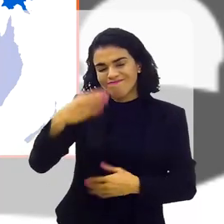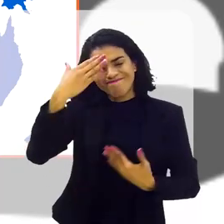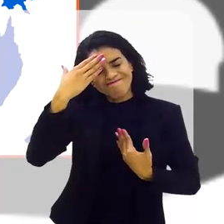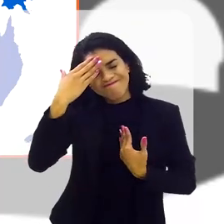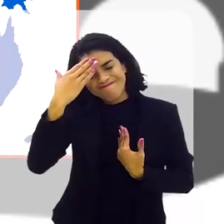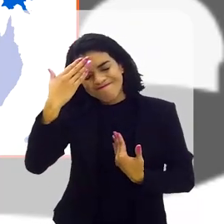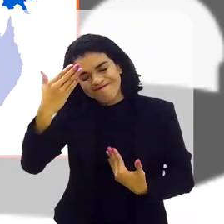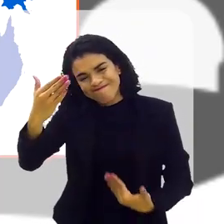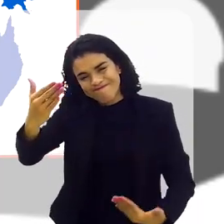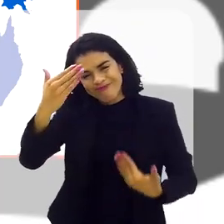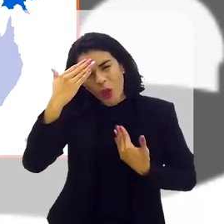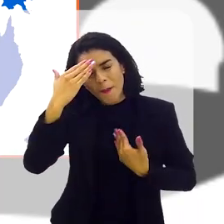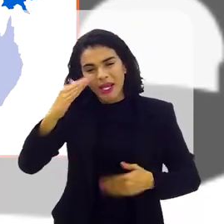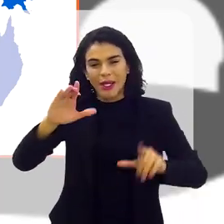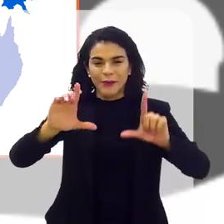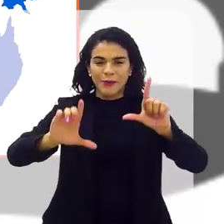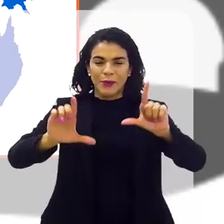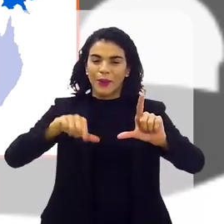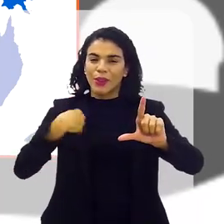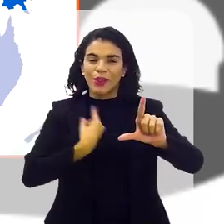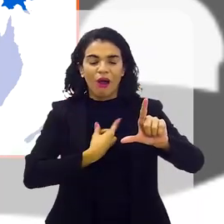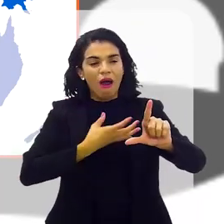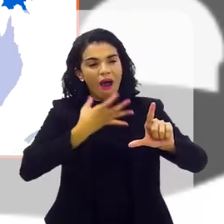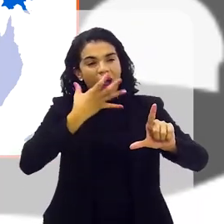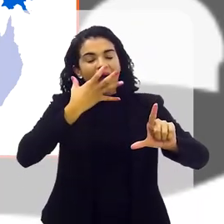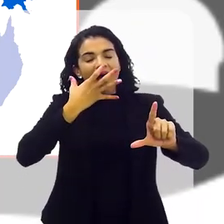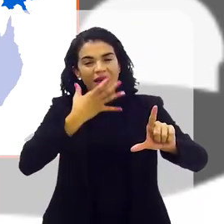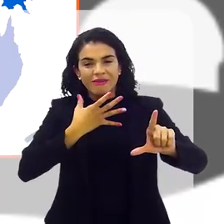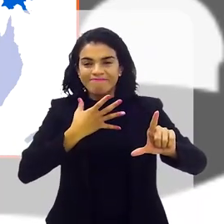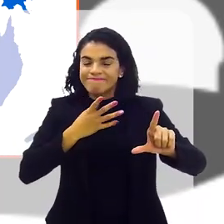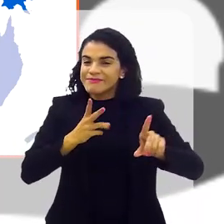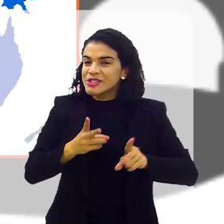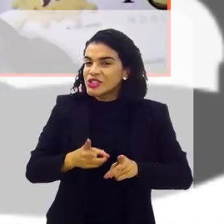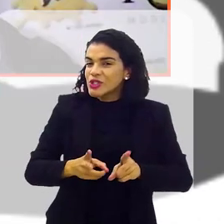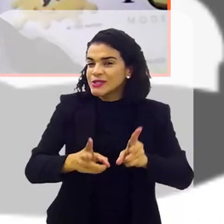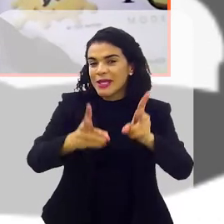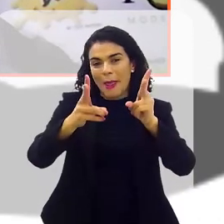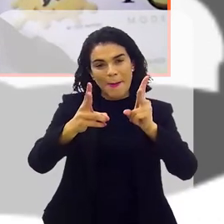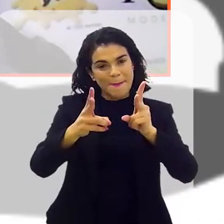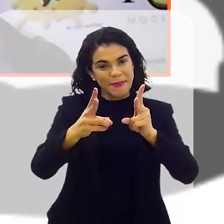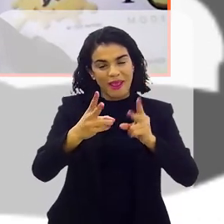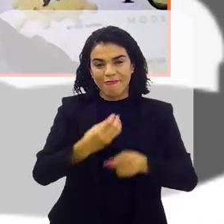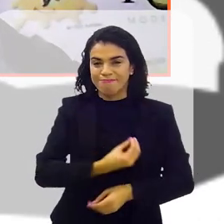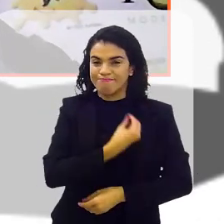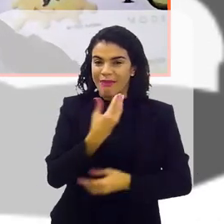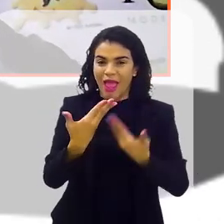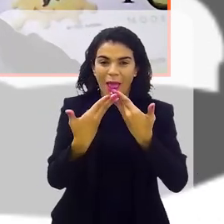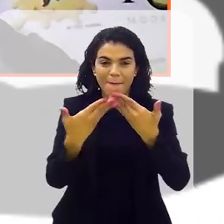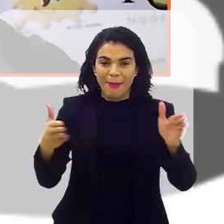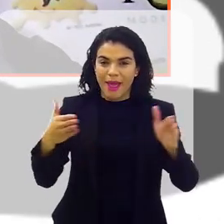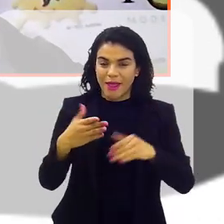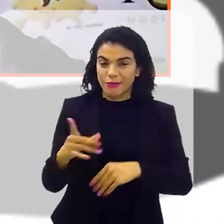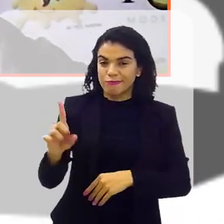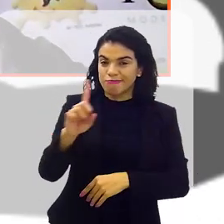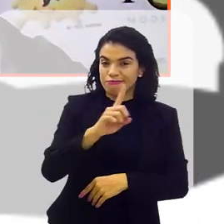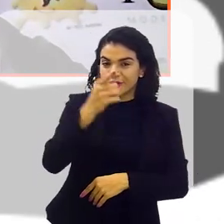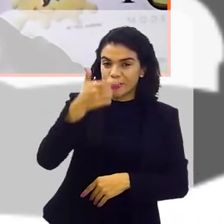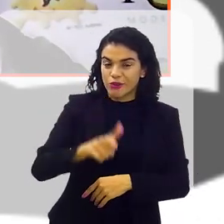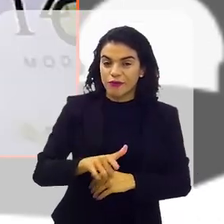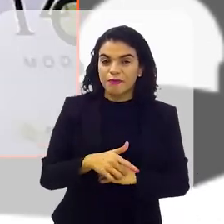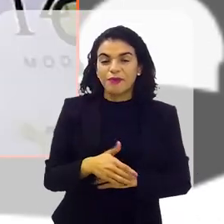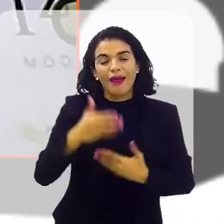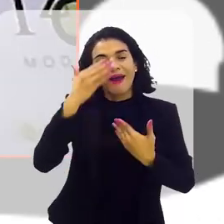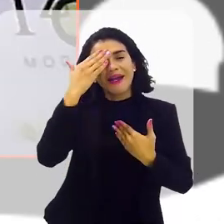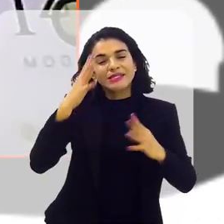obrigada aqui do nosso programa nós estamos Encantados todos volte sempre suas palavras finais Eu quero primeiro